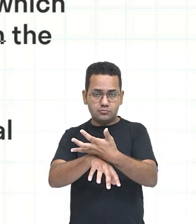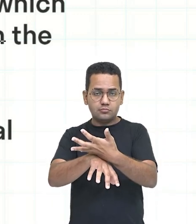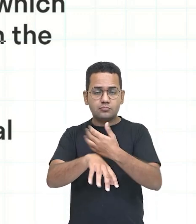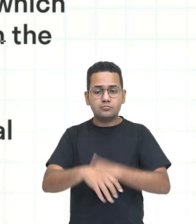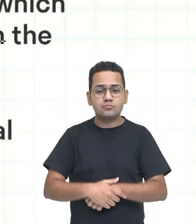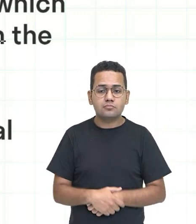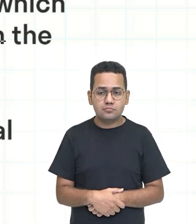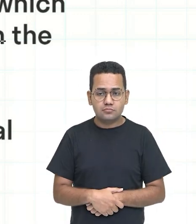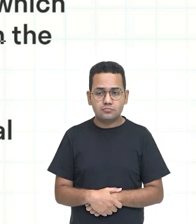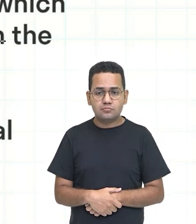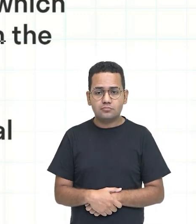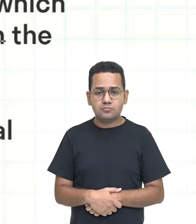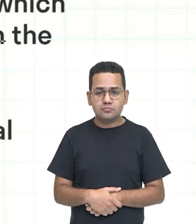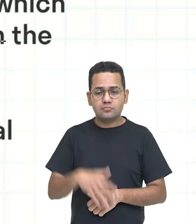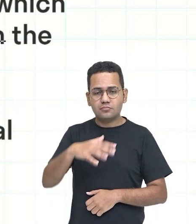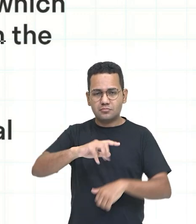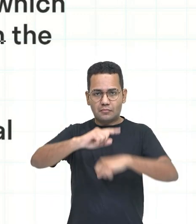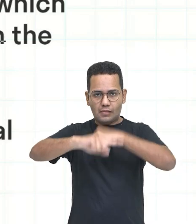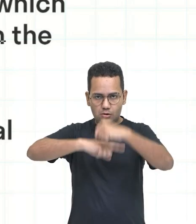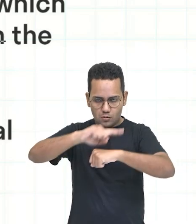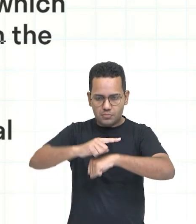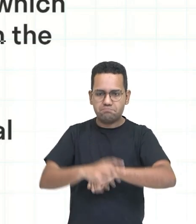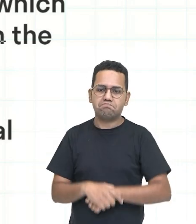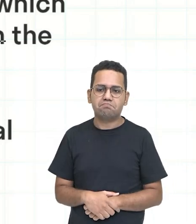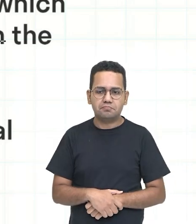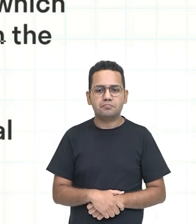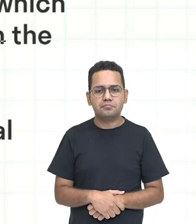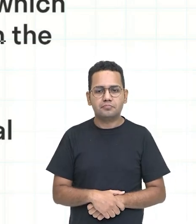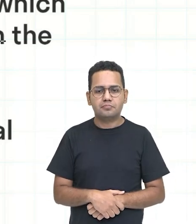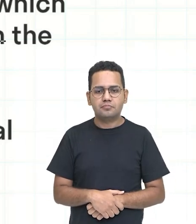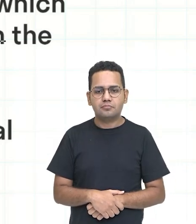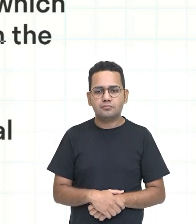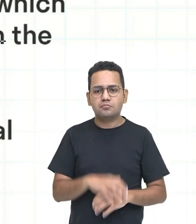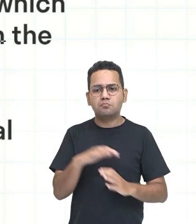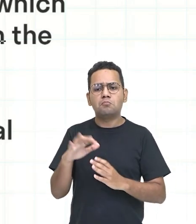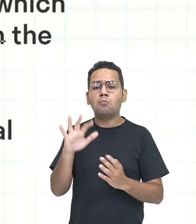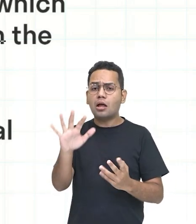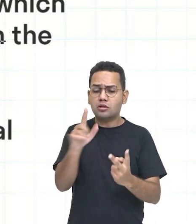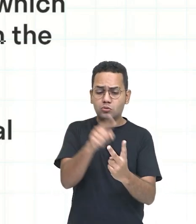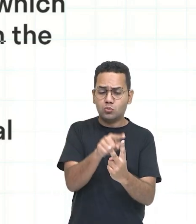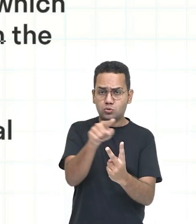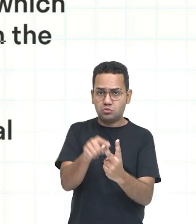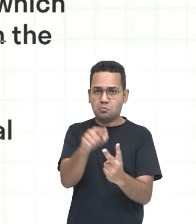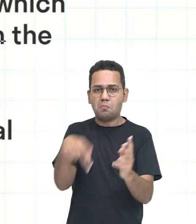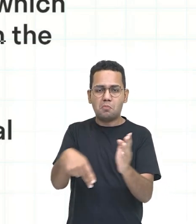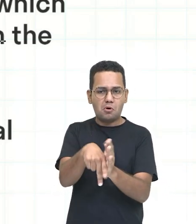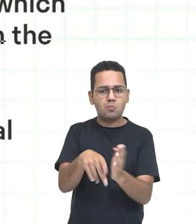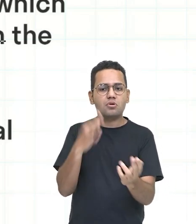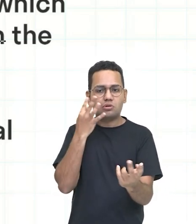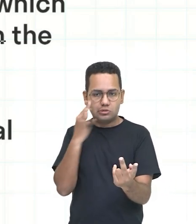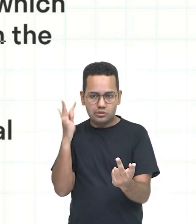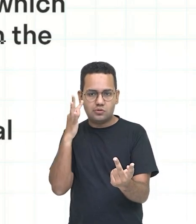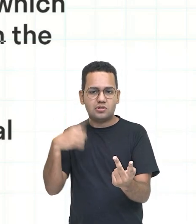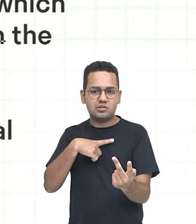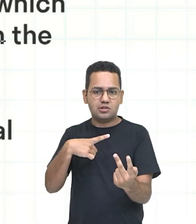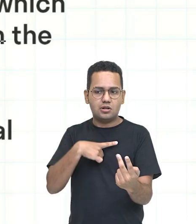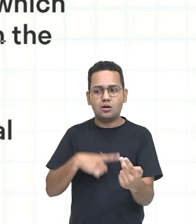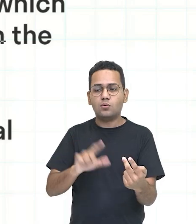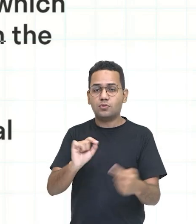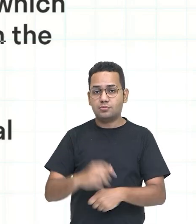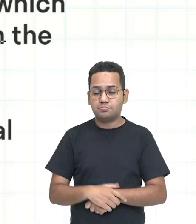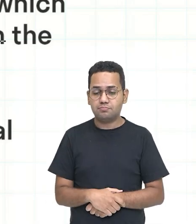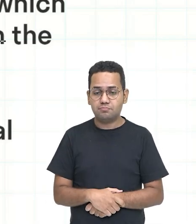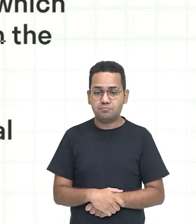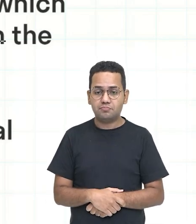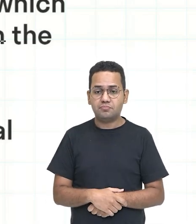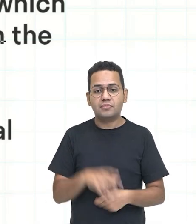à gravidade quântica, né? Nós temos dois tipos, né, de teorias que são bem-sucedidas, que são